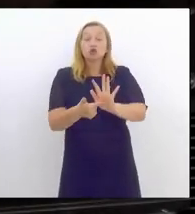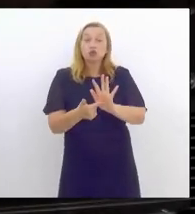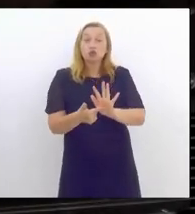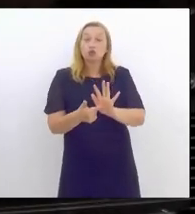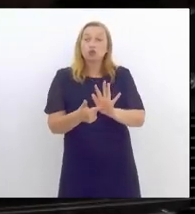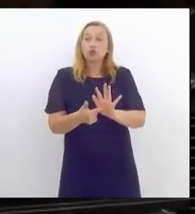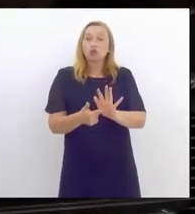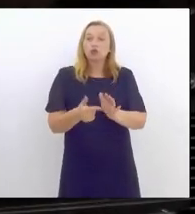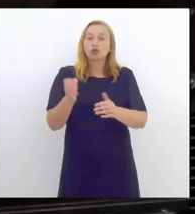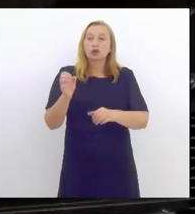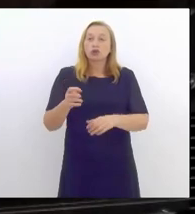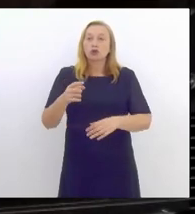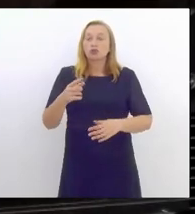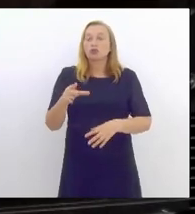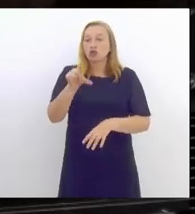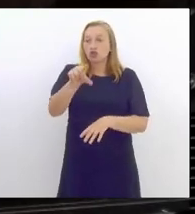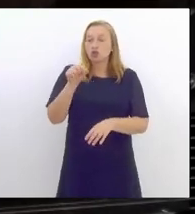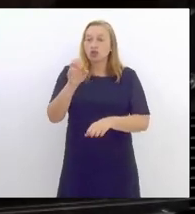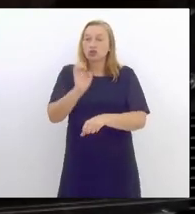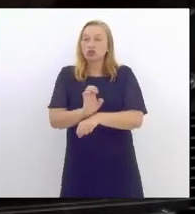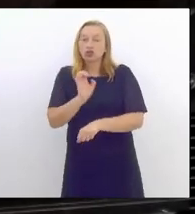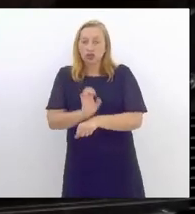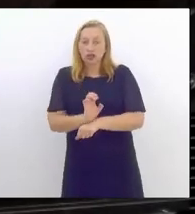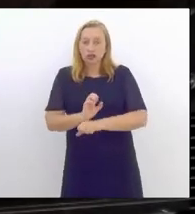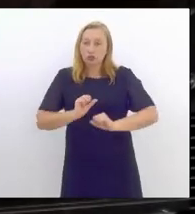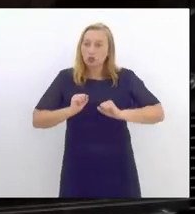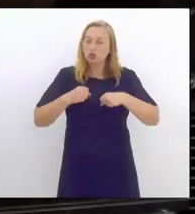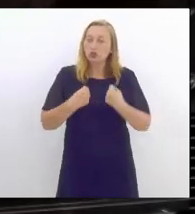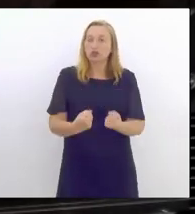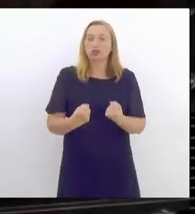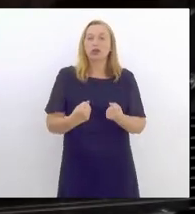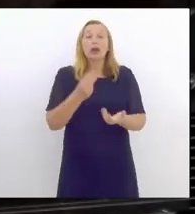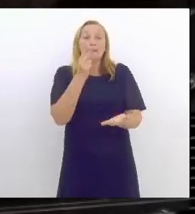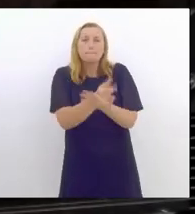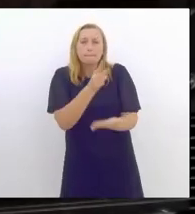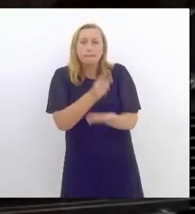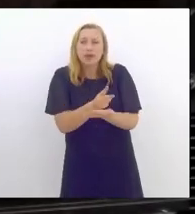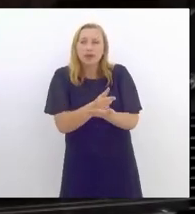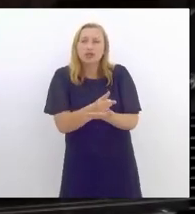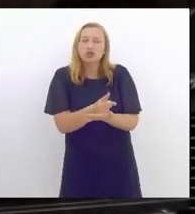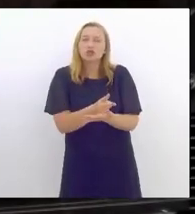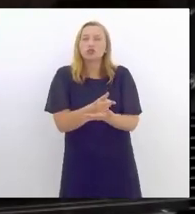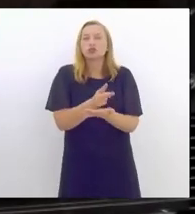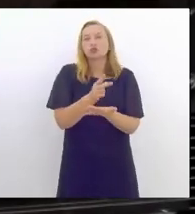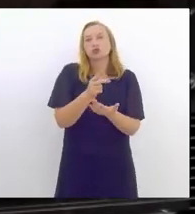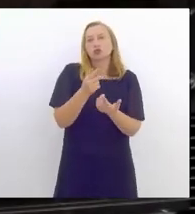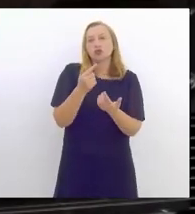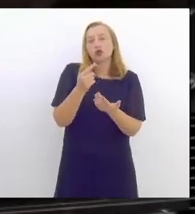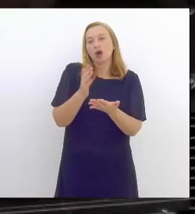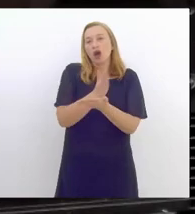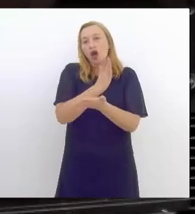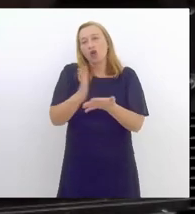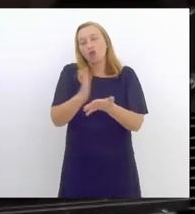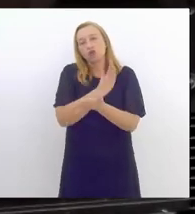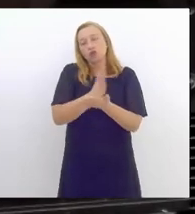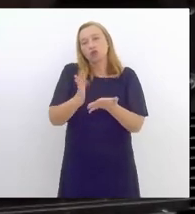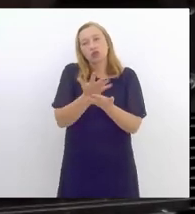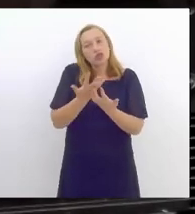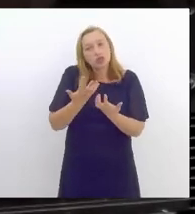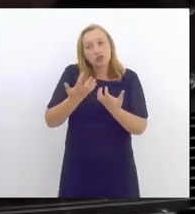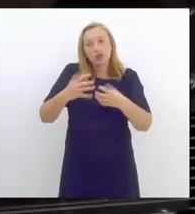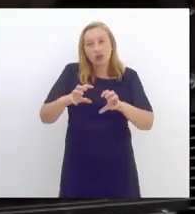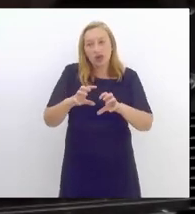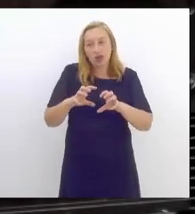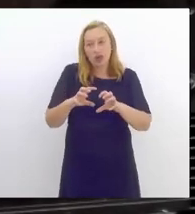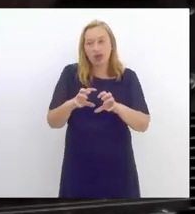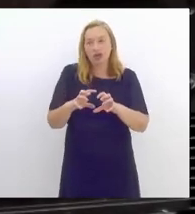de Estado ousada e acertada, mesmo que ainda contestada por aqueles que insistem em negar os